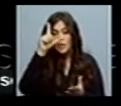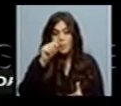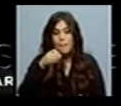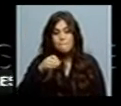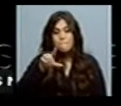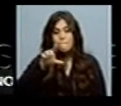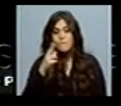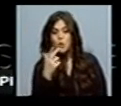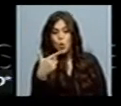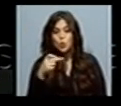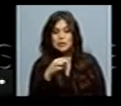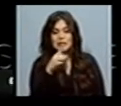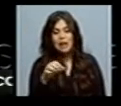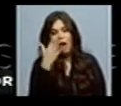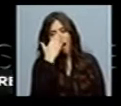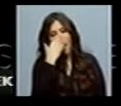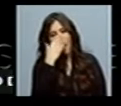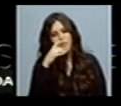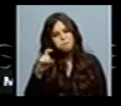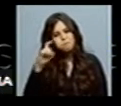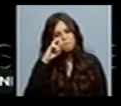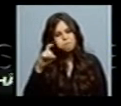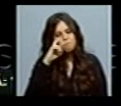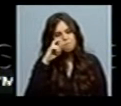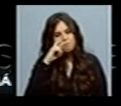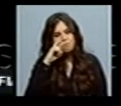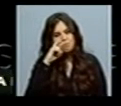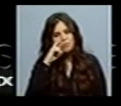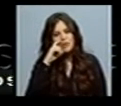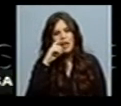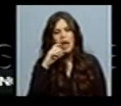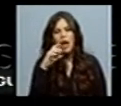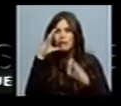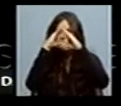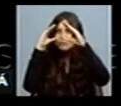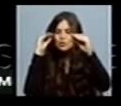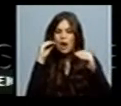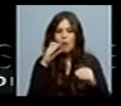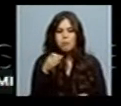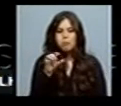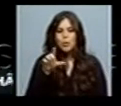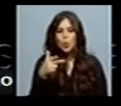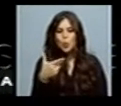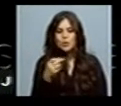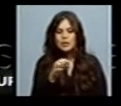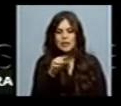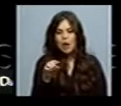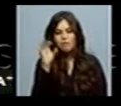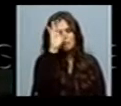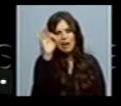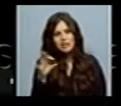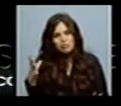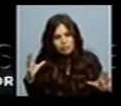age autenticamente como um escudo para a atmosfera de Plutão e, portanto, desacelera a taxa de